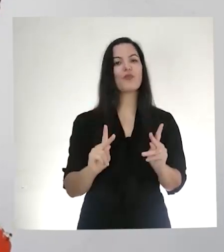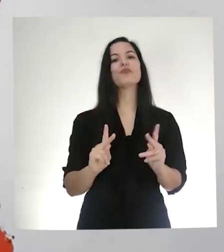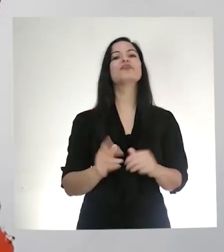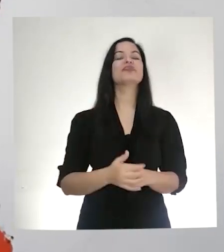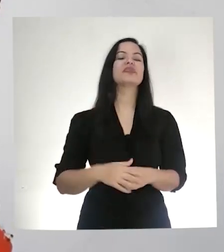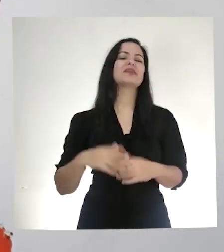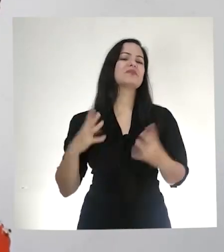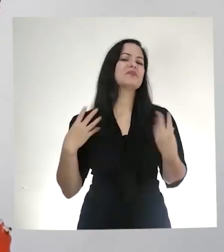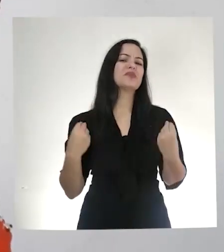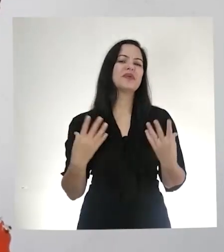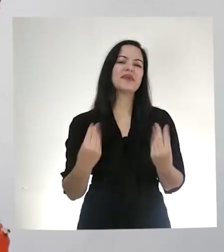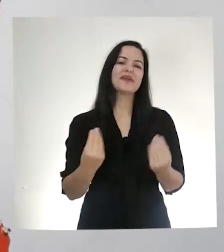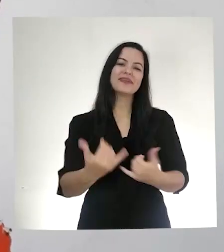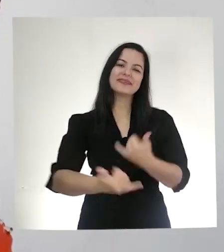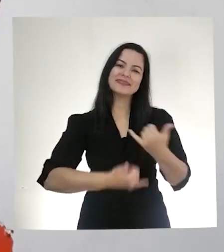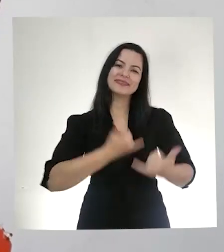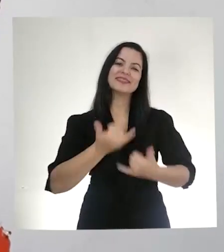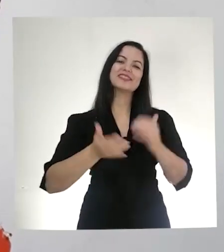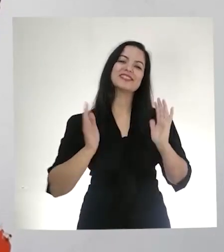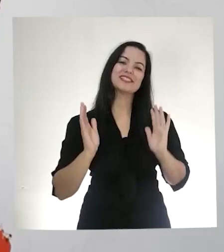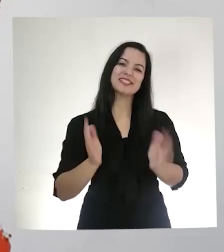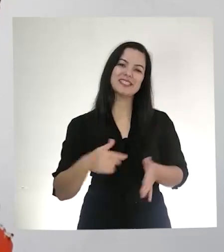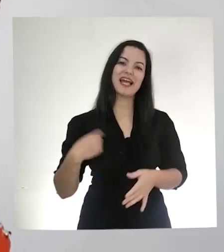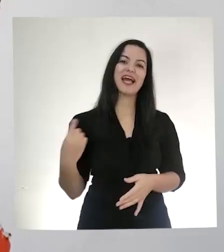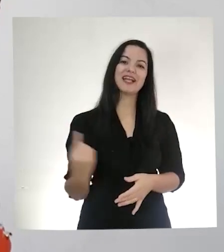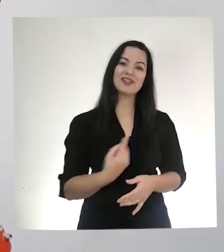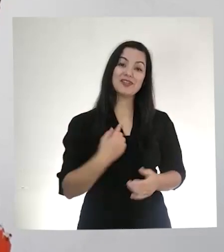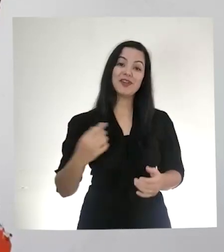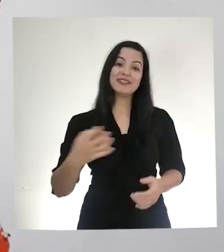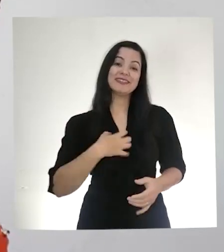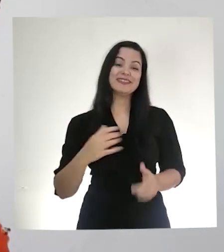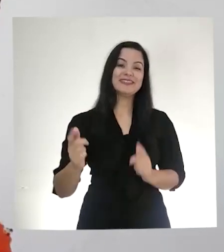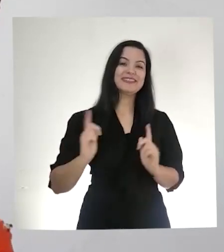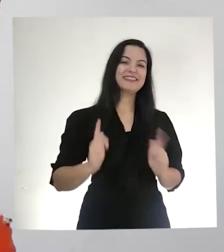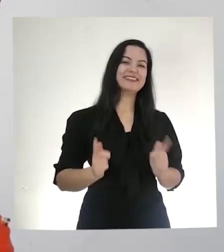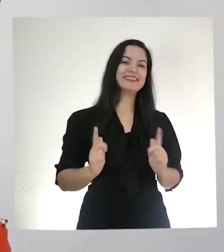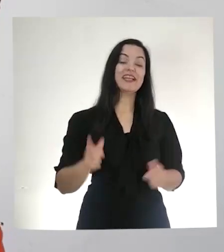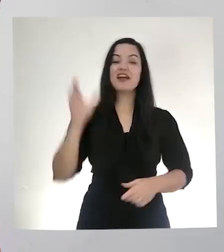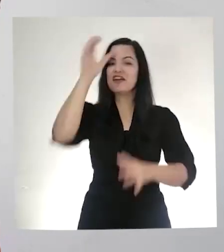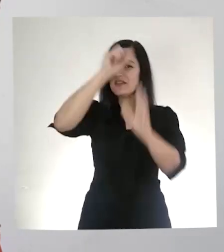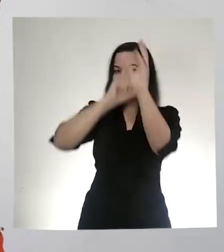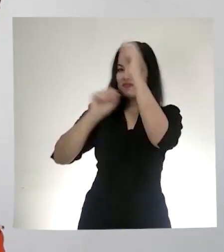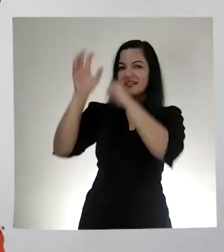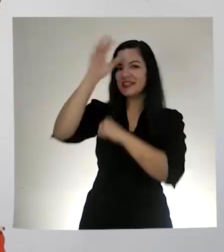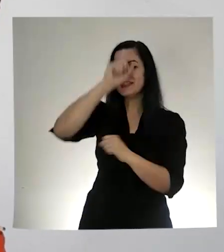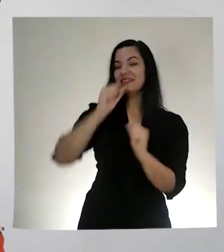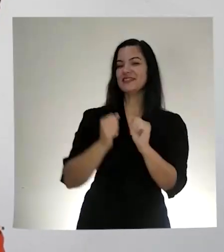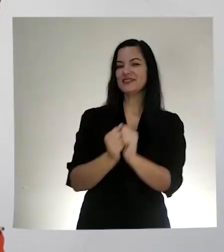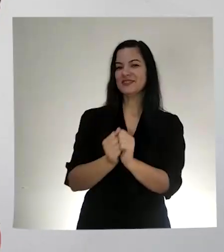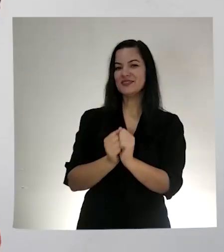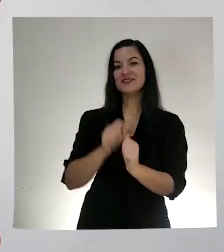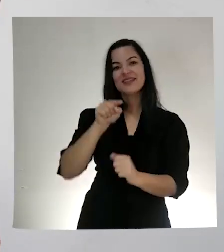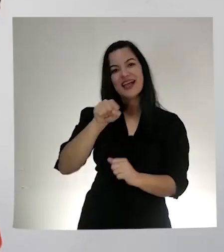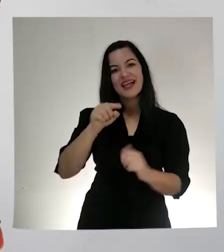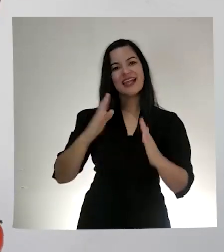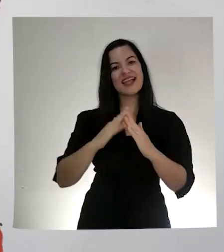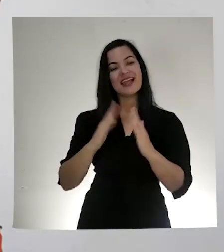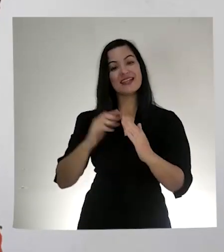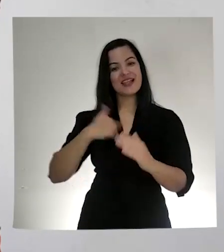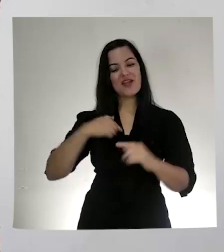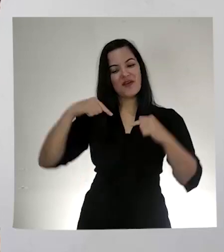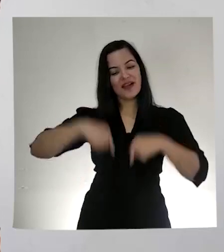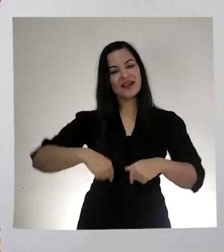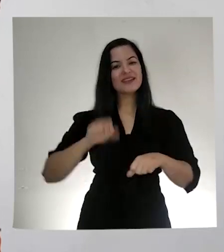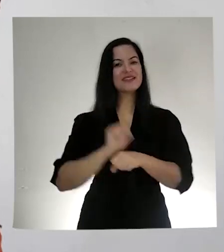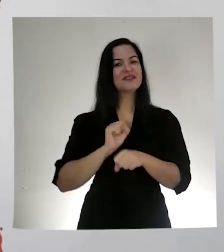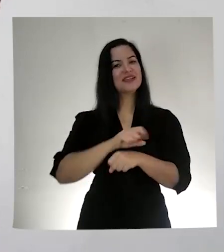muitas brincadeiras, muitas coisas para nos divertirmos e aprendermos aí de casa. Eu vou te